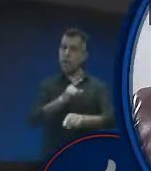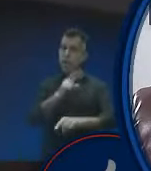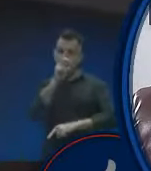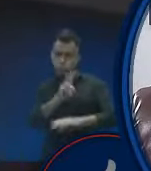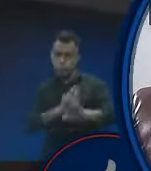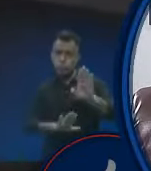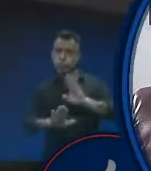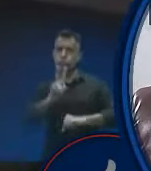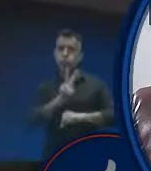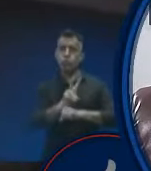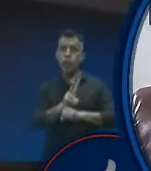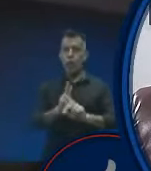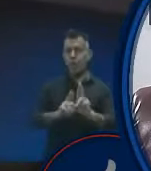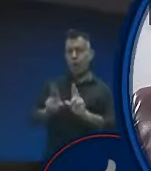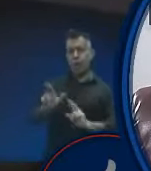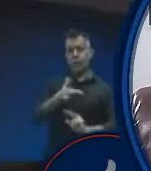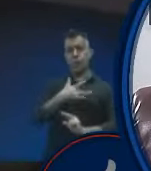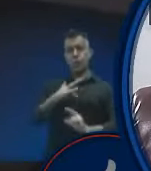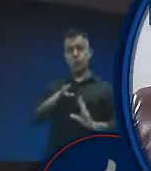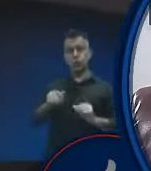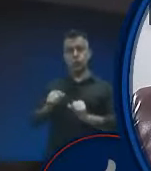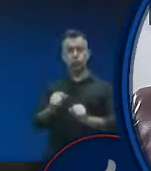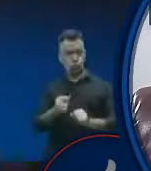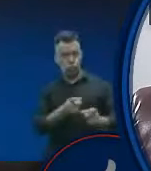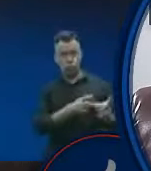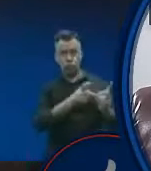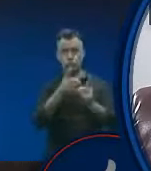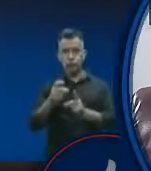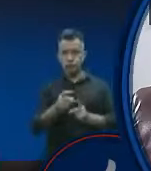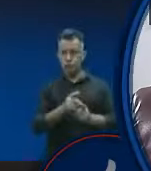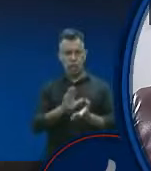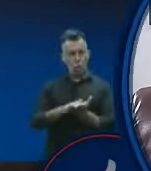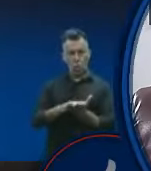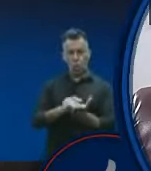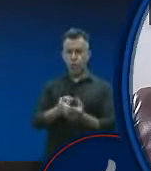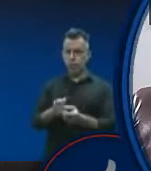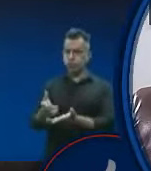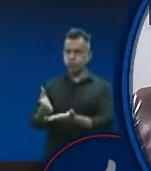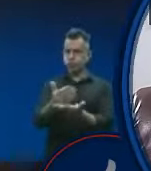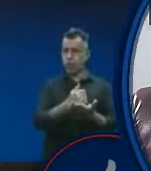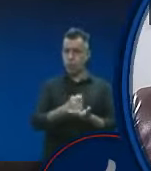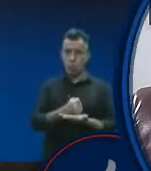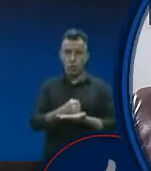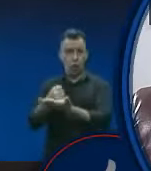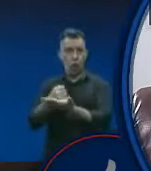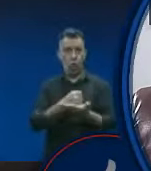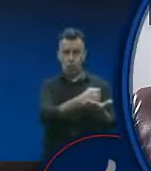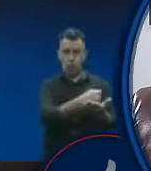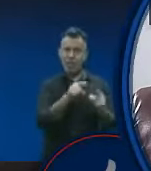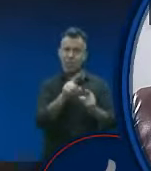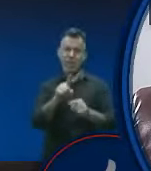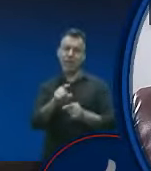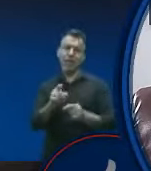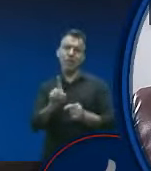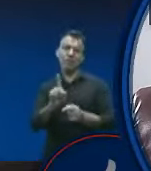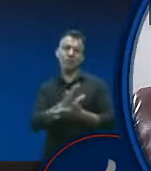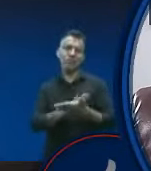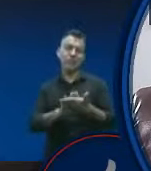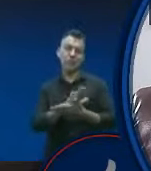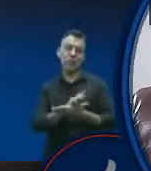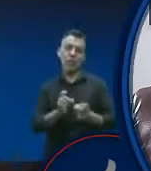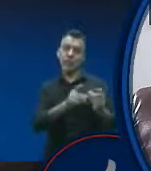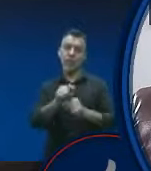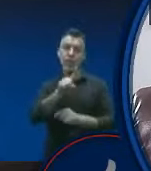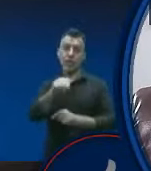temos o cuidado de criar uma relação saudável com os sellers. Não cobramos comissão sobre o frete e nem sobre as vendas canceladas pelos